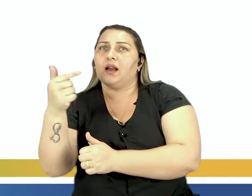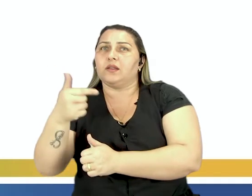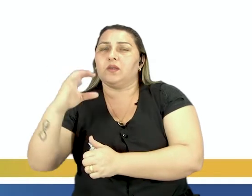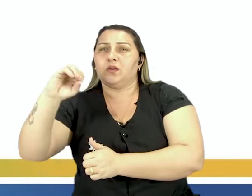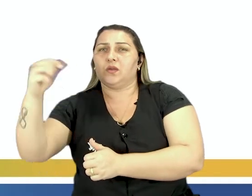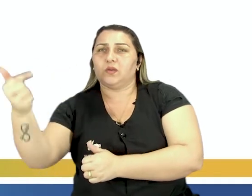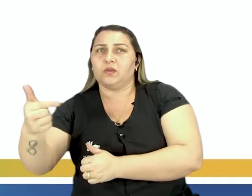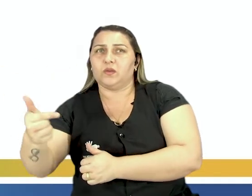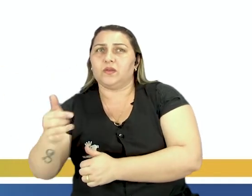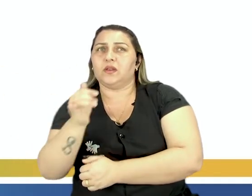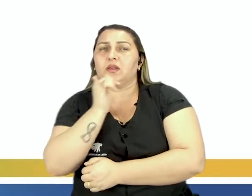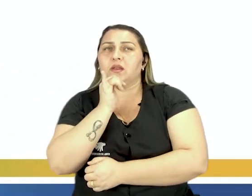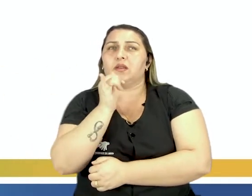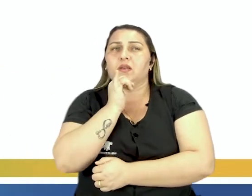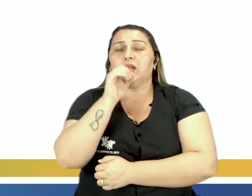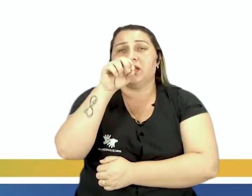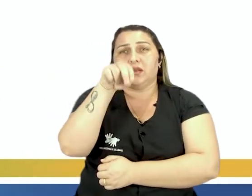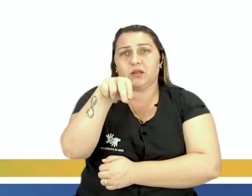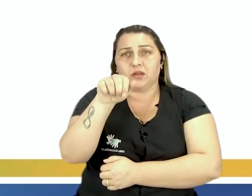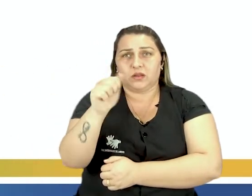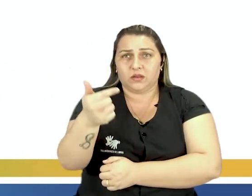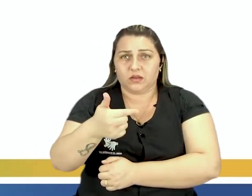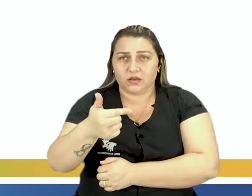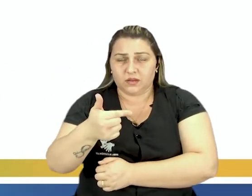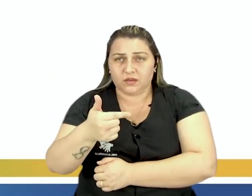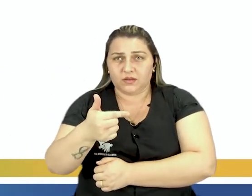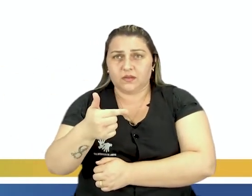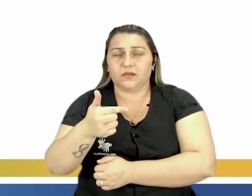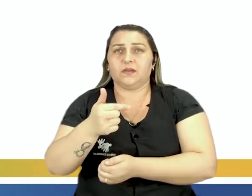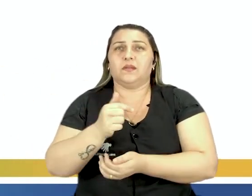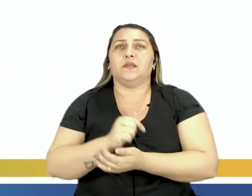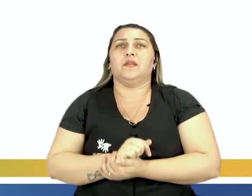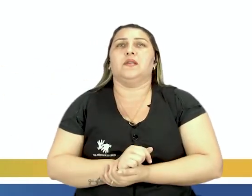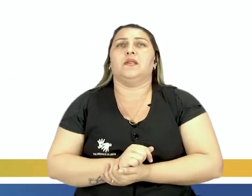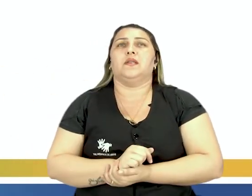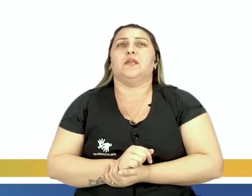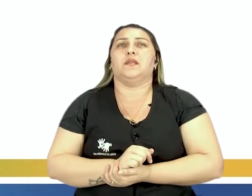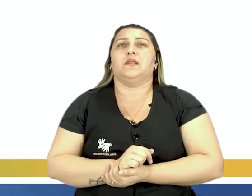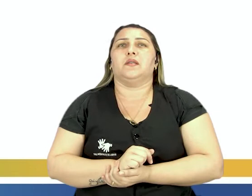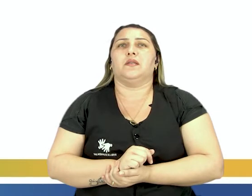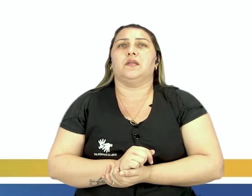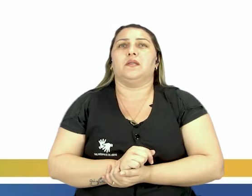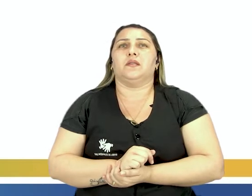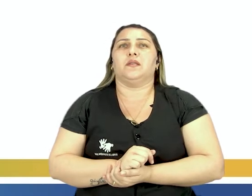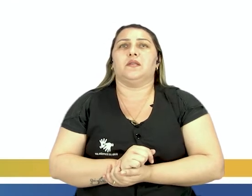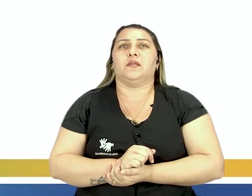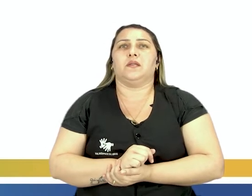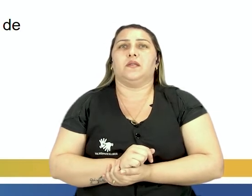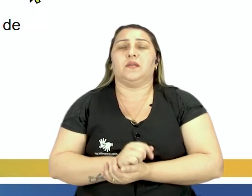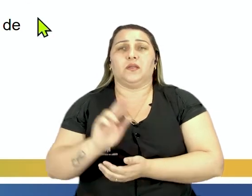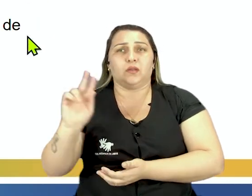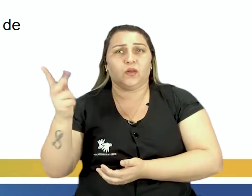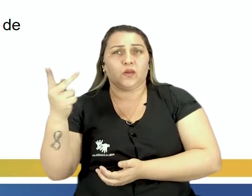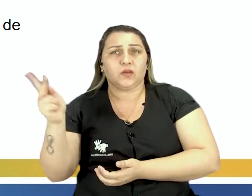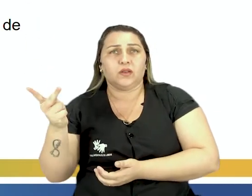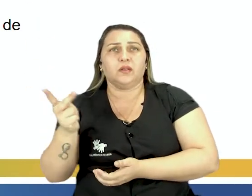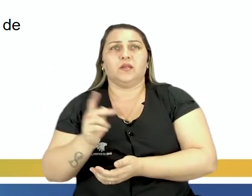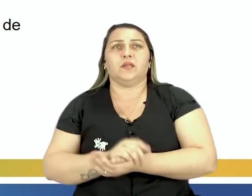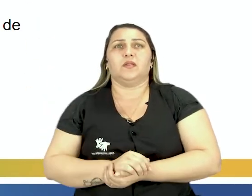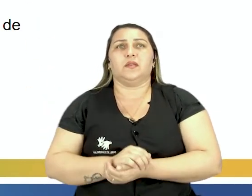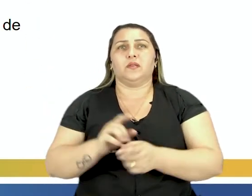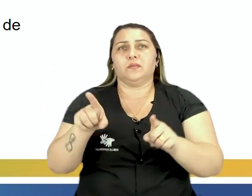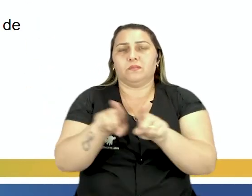H2O2. Aqui os exemplos, ó, nós temos a presença aqui da água, o peróxido de sódio, peróxido de